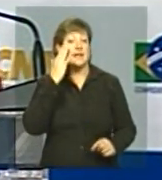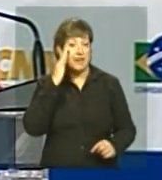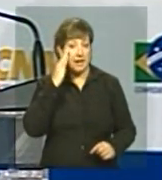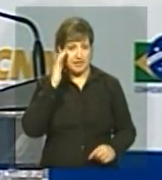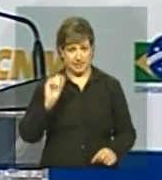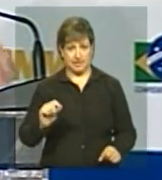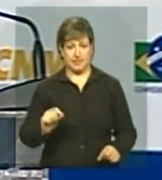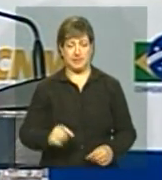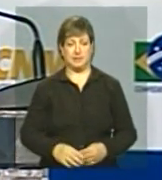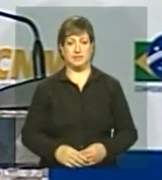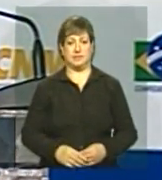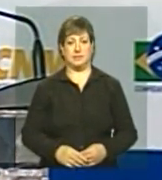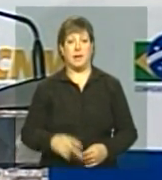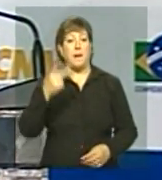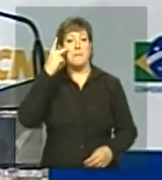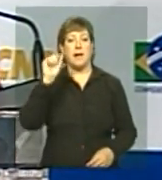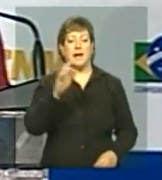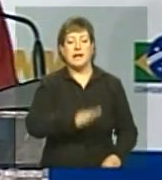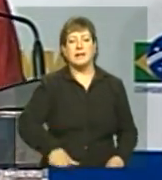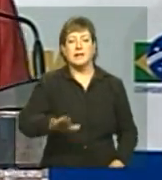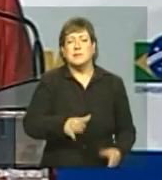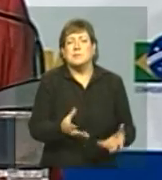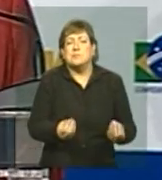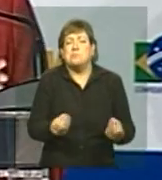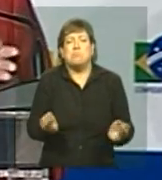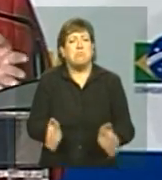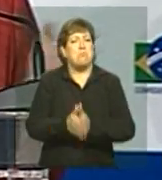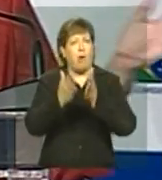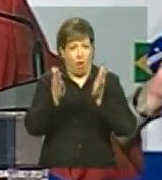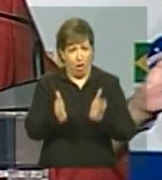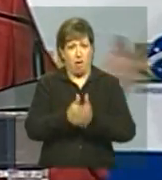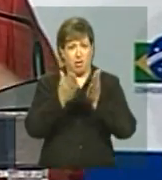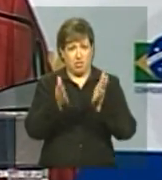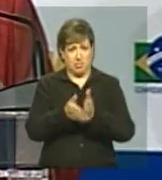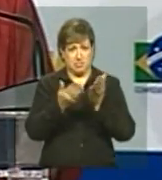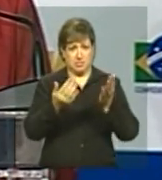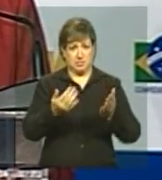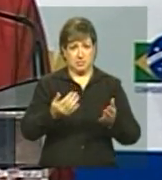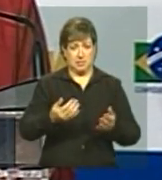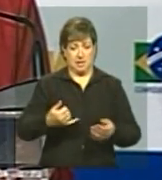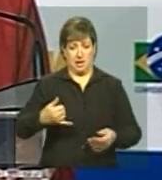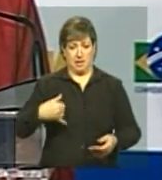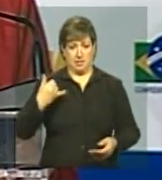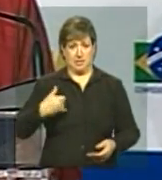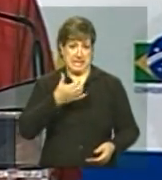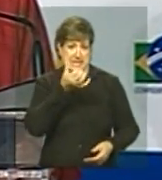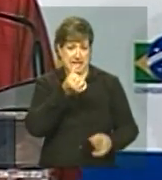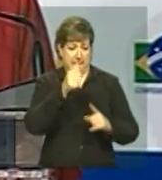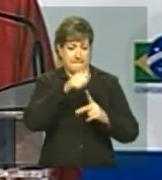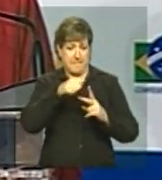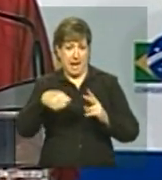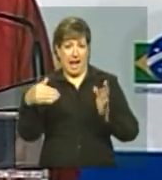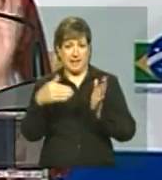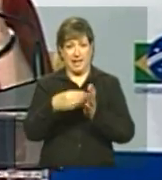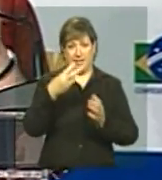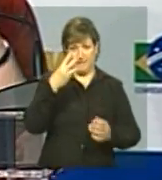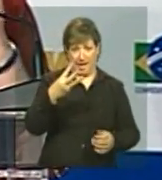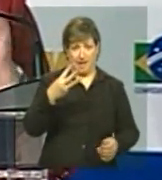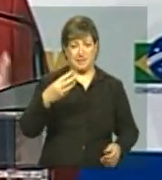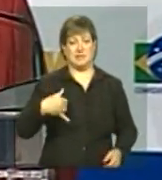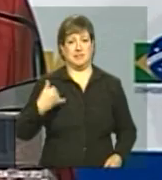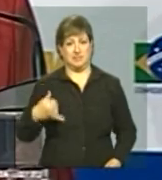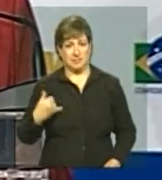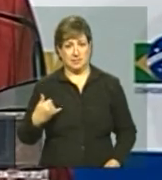Para vocês terem uma ideia, para as crianças extremamente pobres, de 6 meses a 3 anos, a cobertura